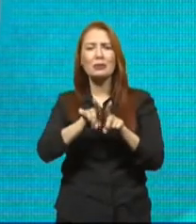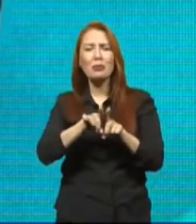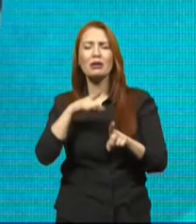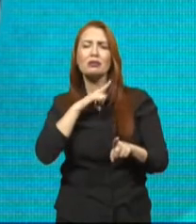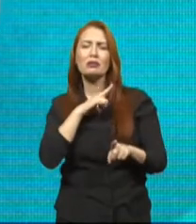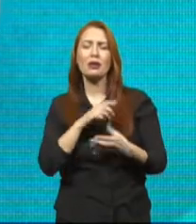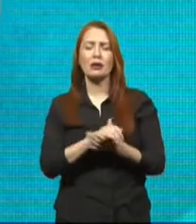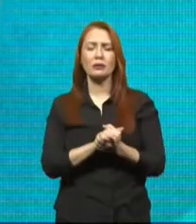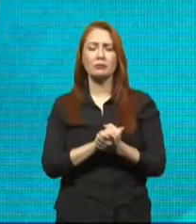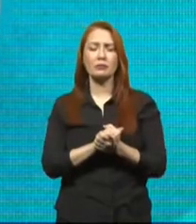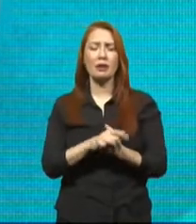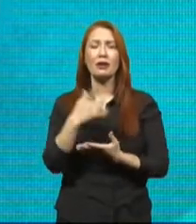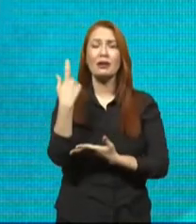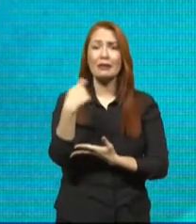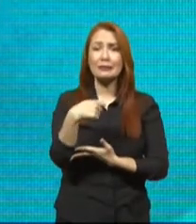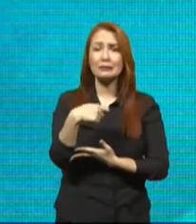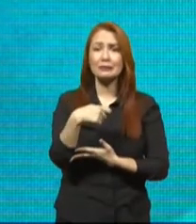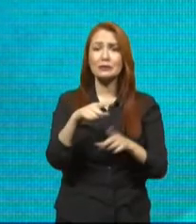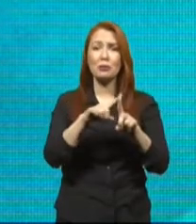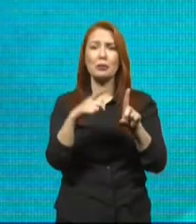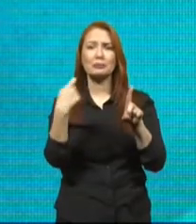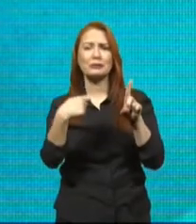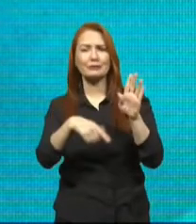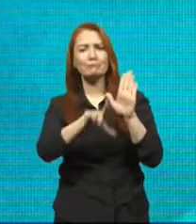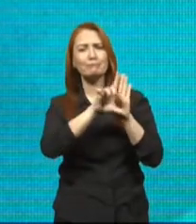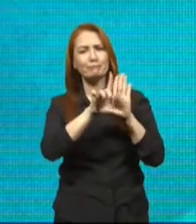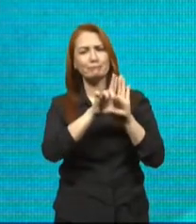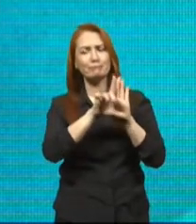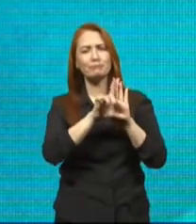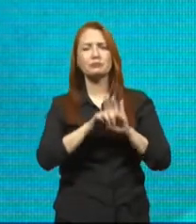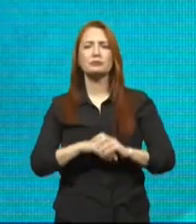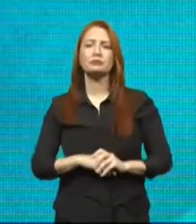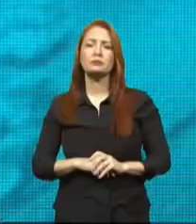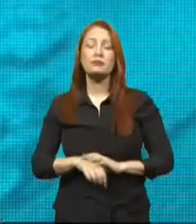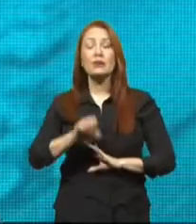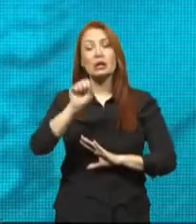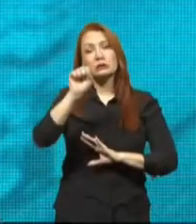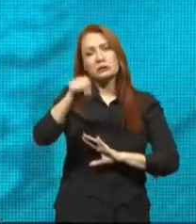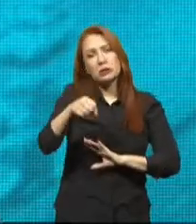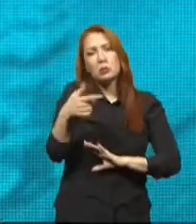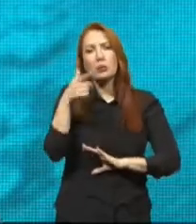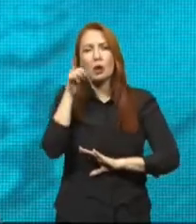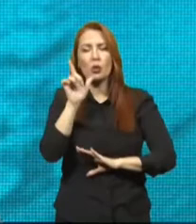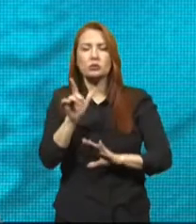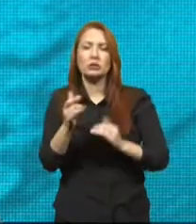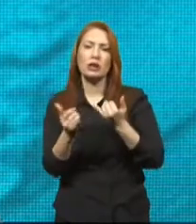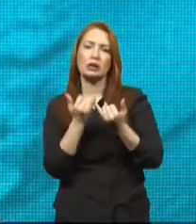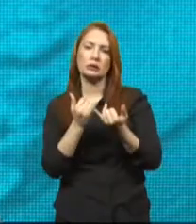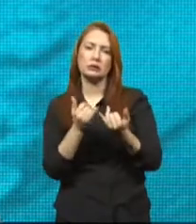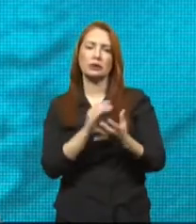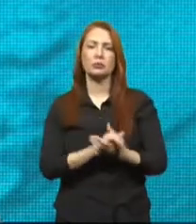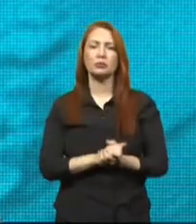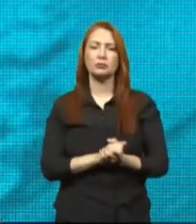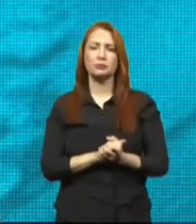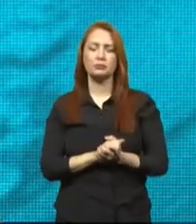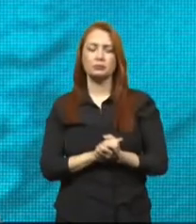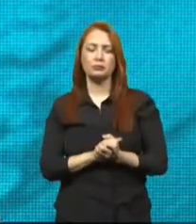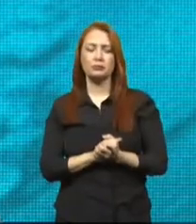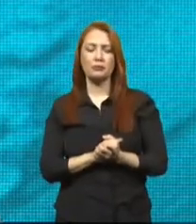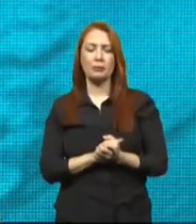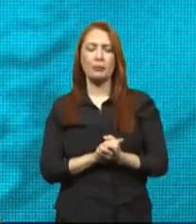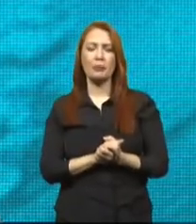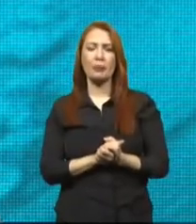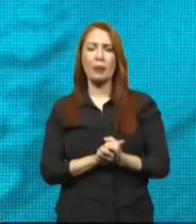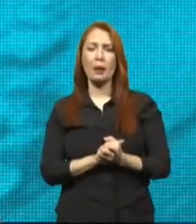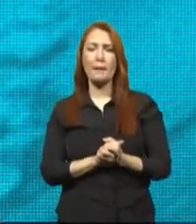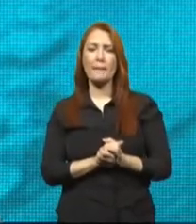necessidades legais a serem cumpridas, né? Claro, sim, para tu receber um destino, resíduo. Não, um resíduo, tu tem que